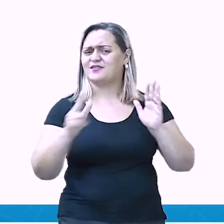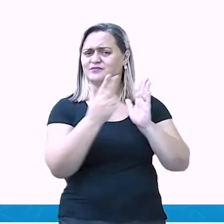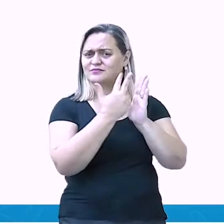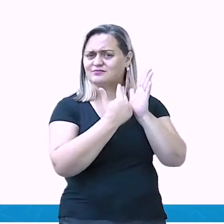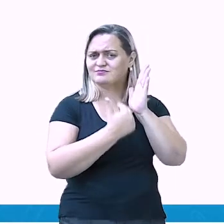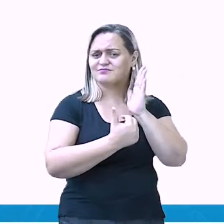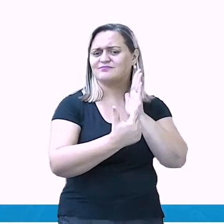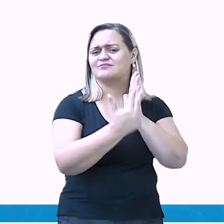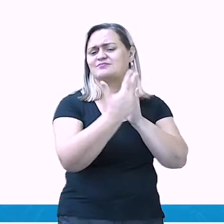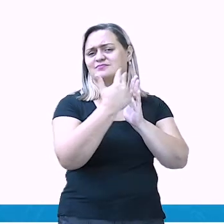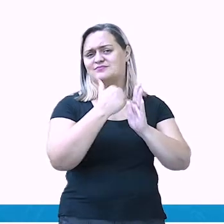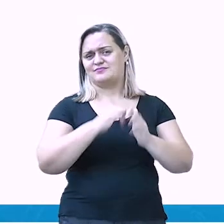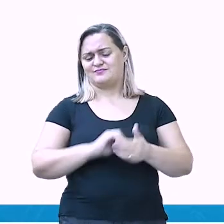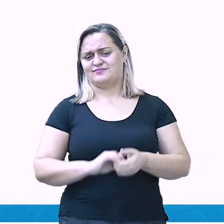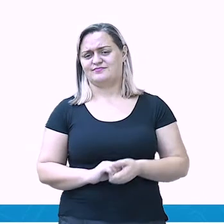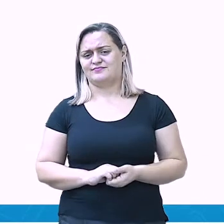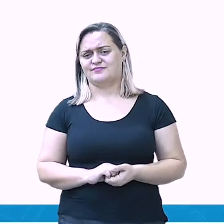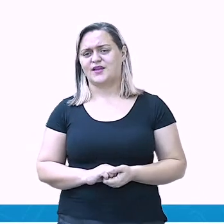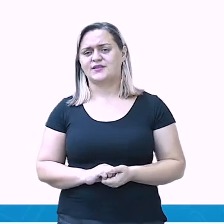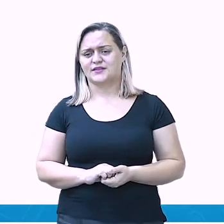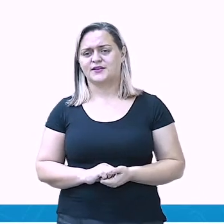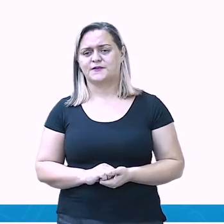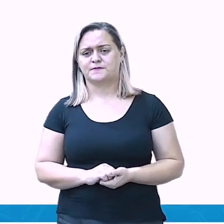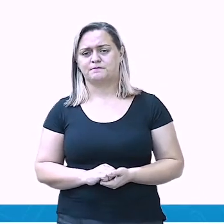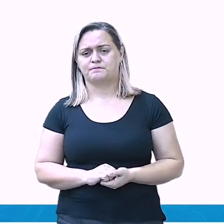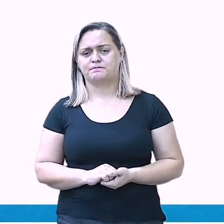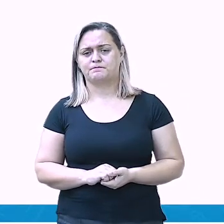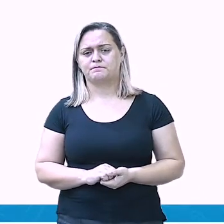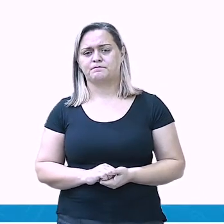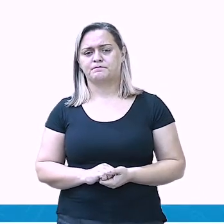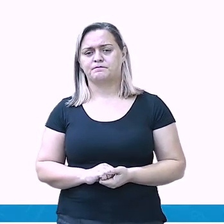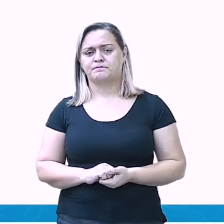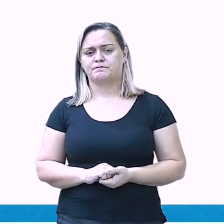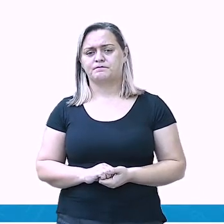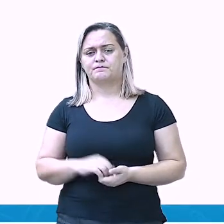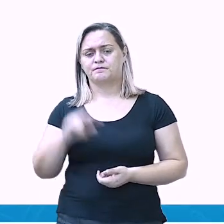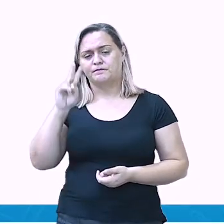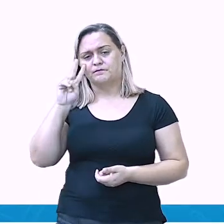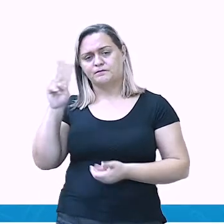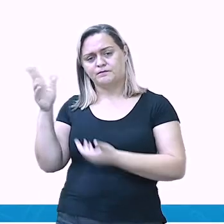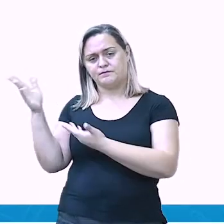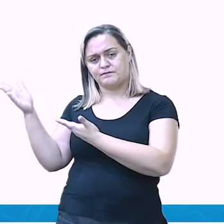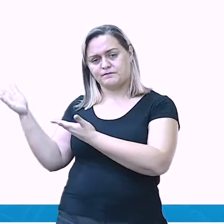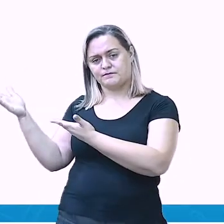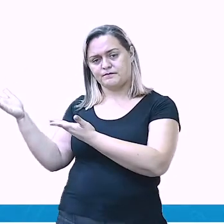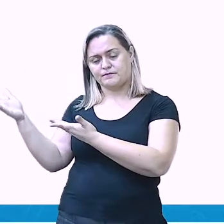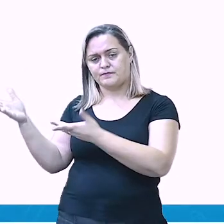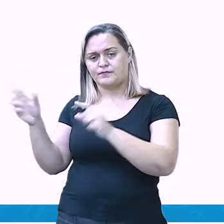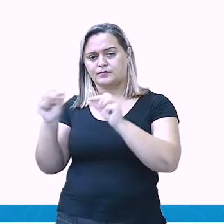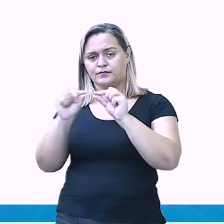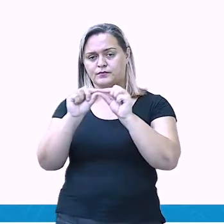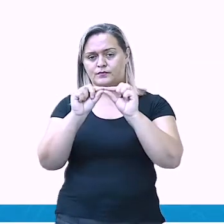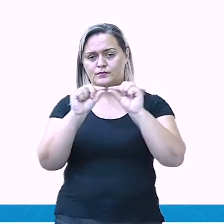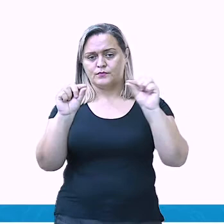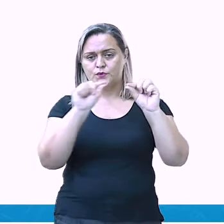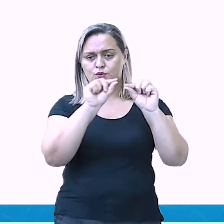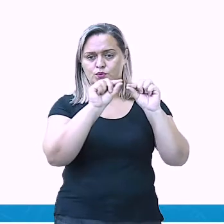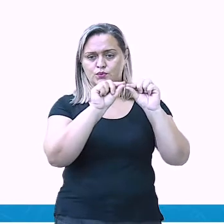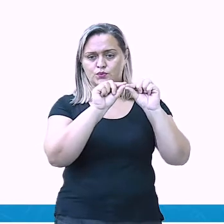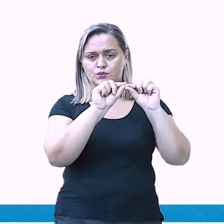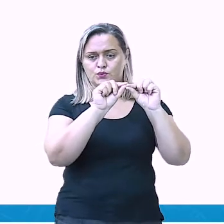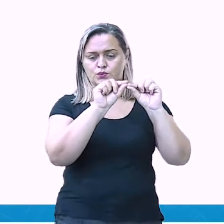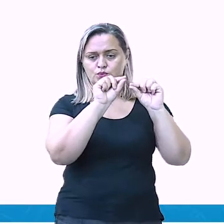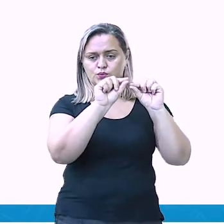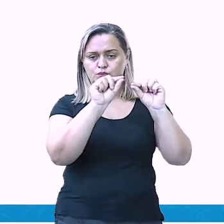que vocês olhem. Caminho e rodovia. Olha que interessante, já a ferrovia é